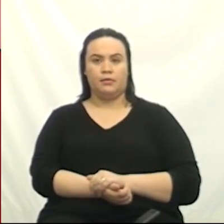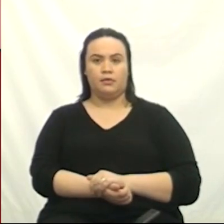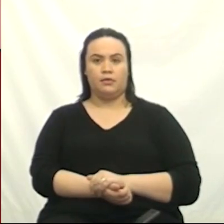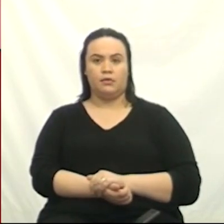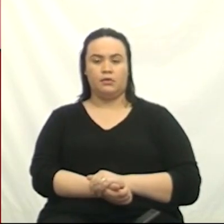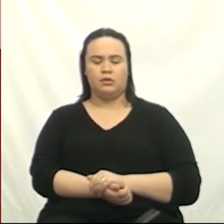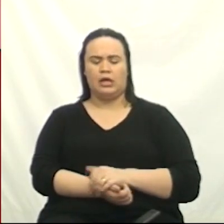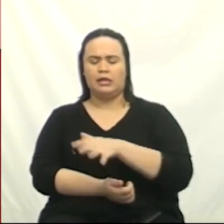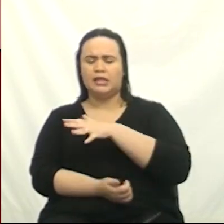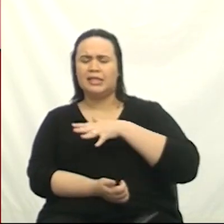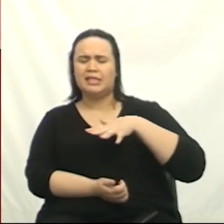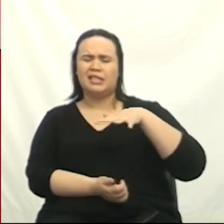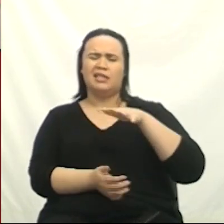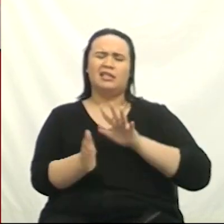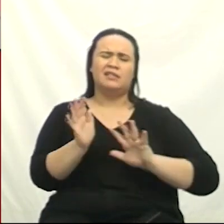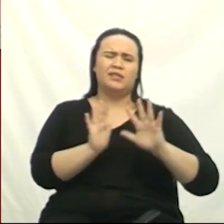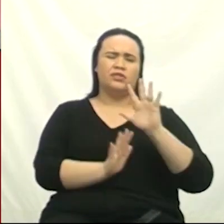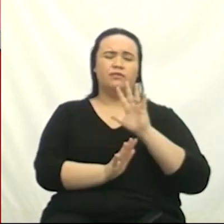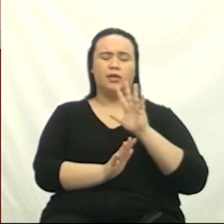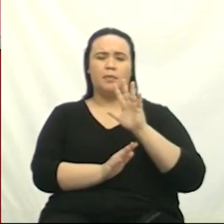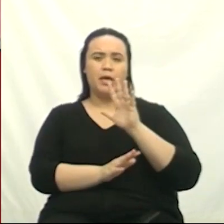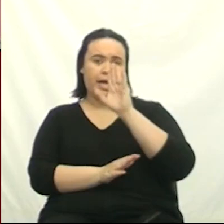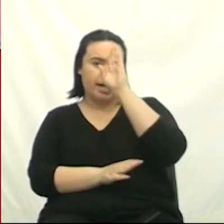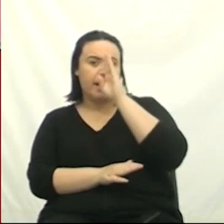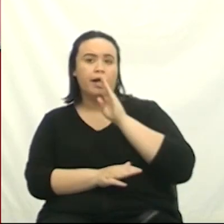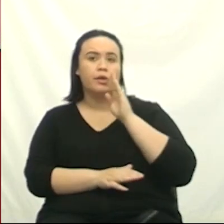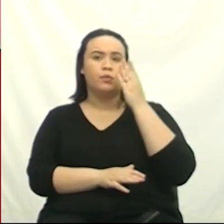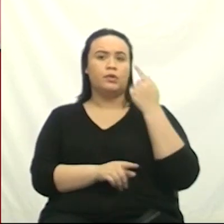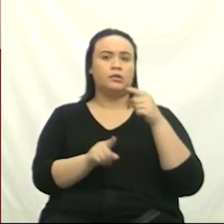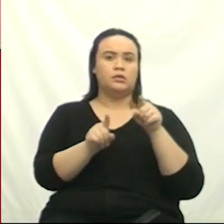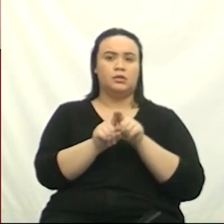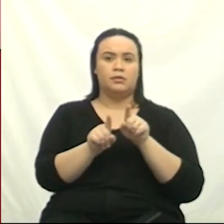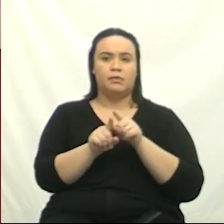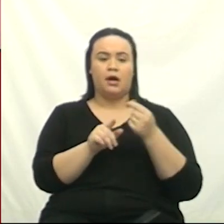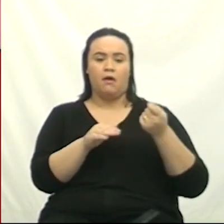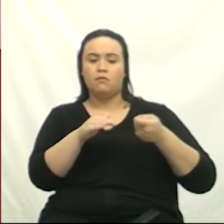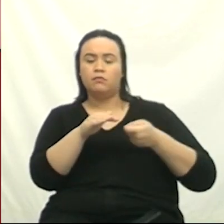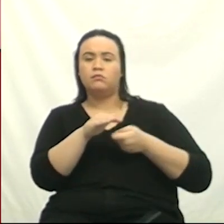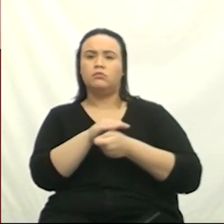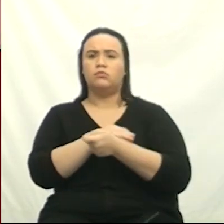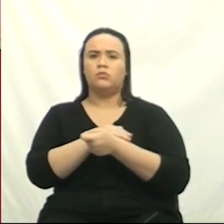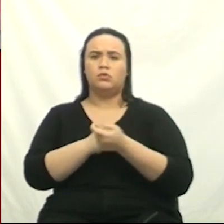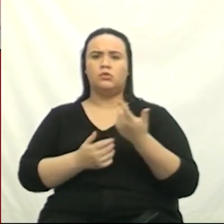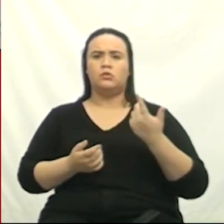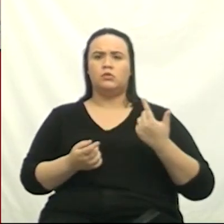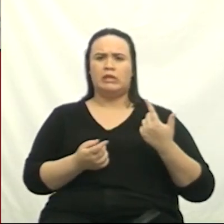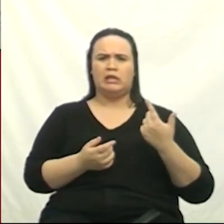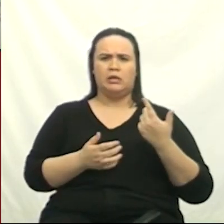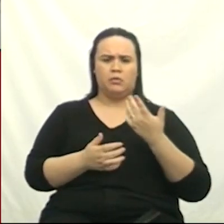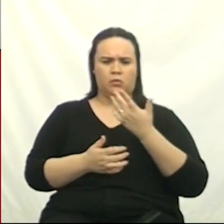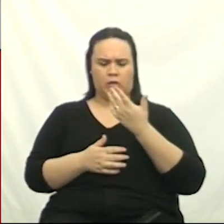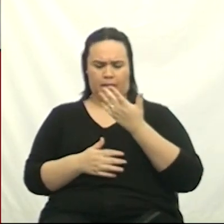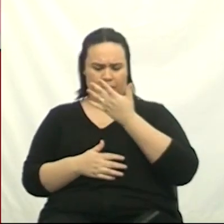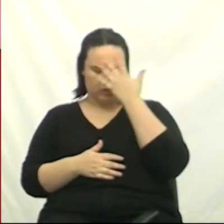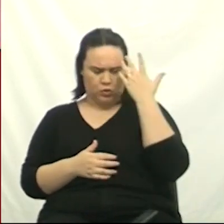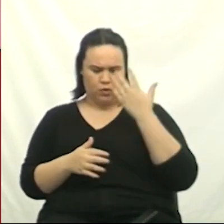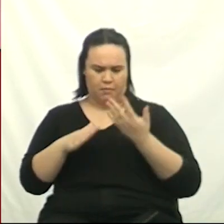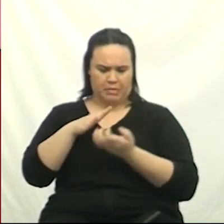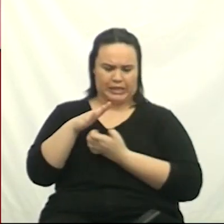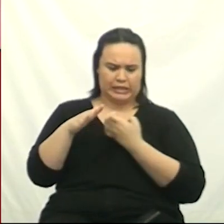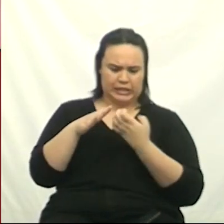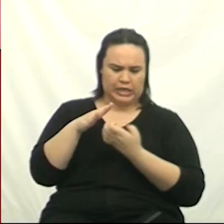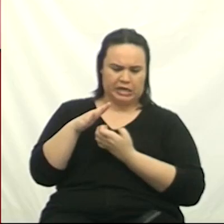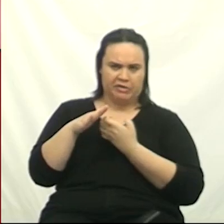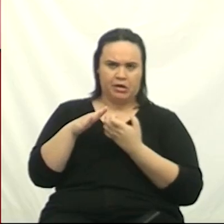gratuita sendo uma contrapartida para os nossos investidores porque o empresário não vem o retorno